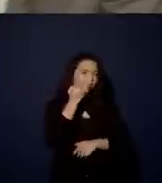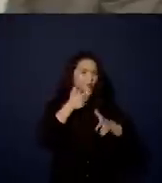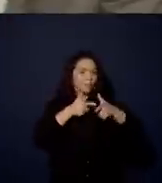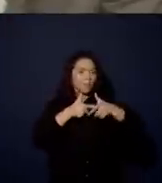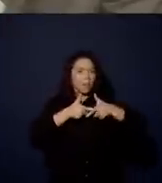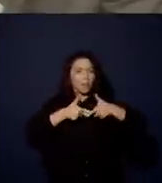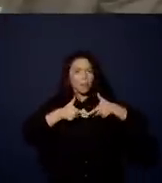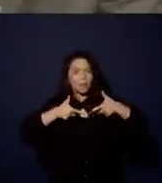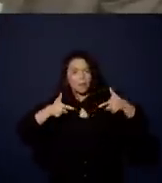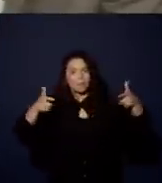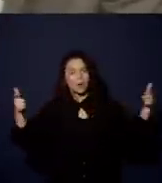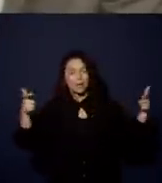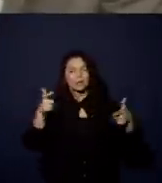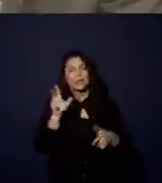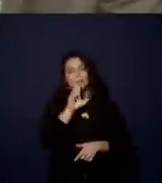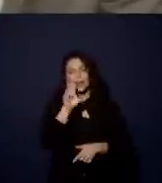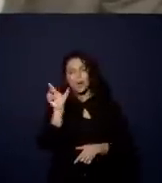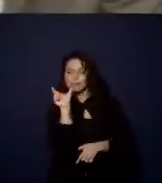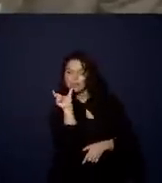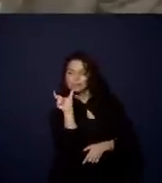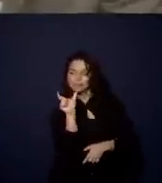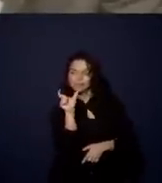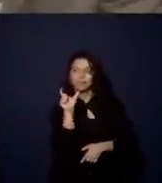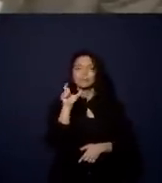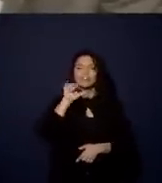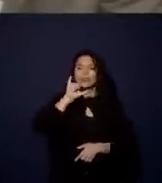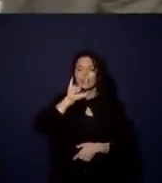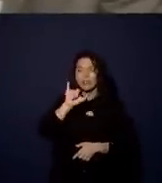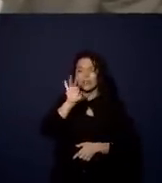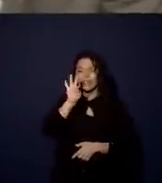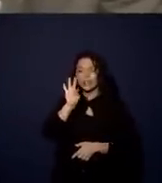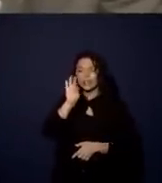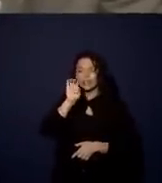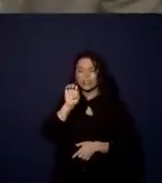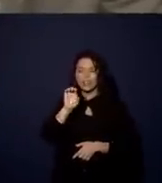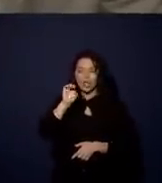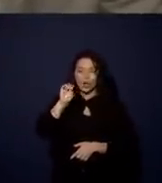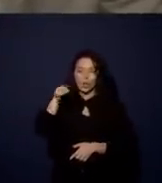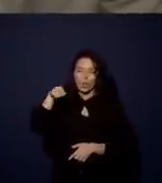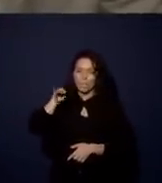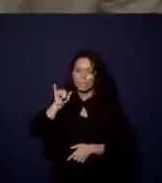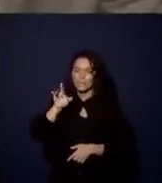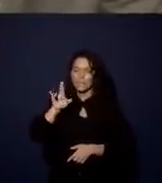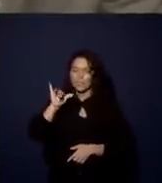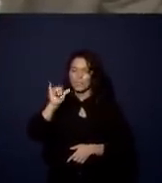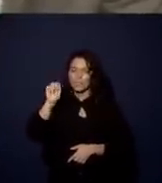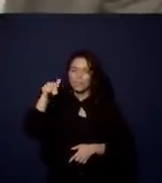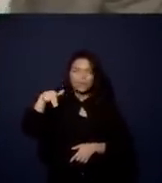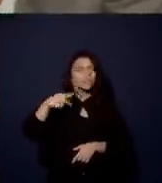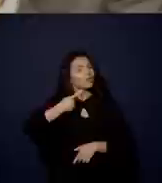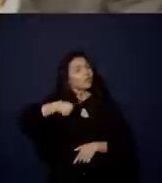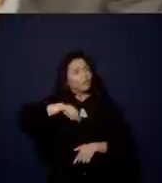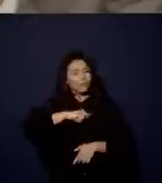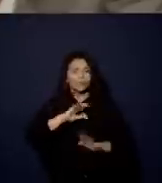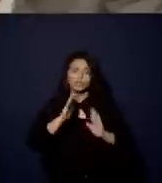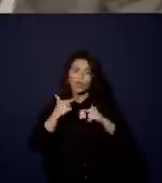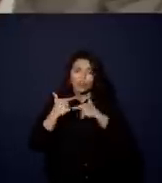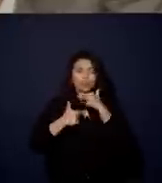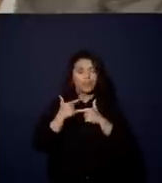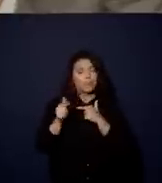tem até o nome bonito né Para Isso que é o item e é o que a gente já faz há bastante